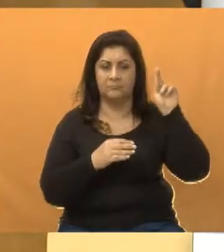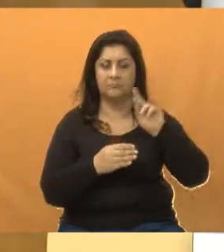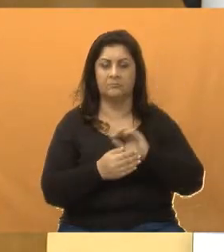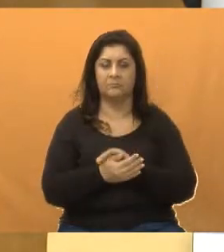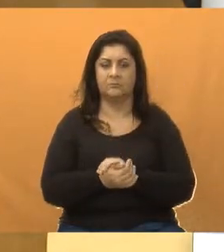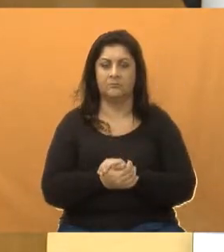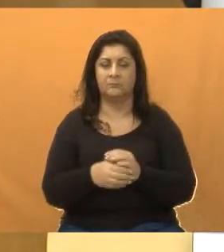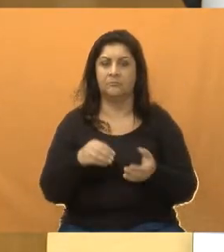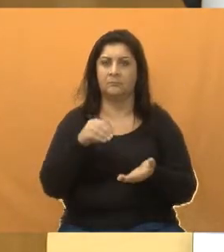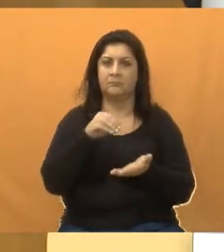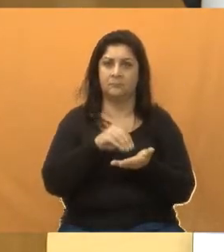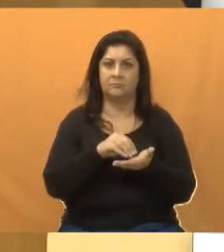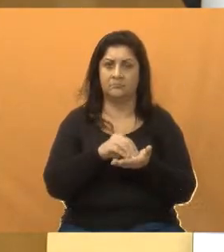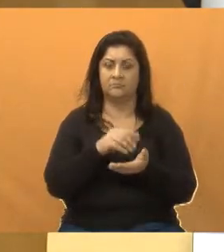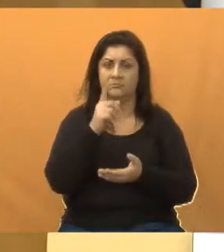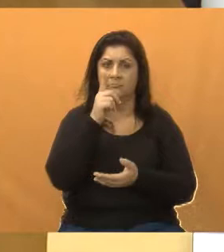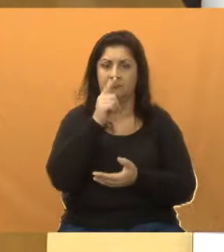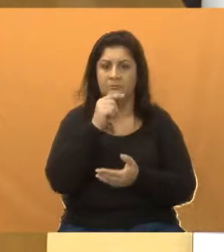quando falta água,